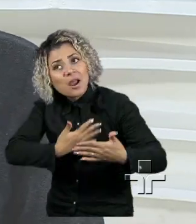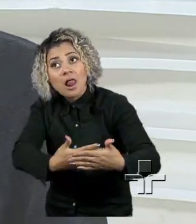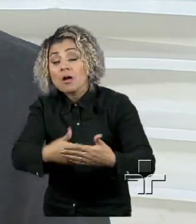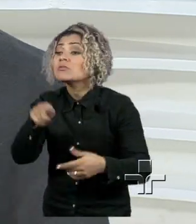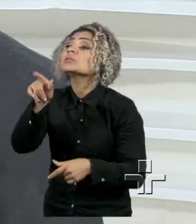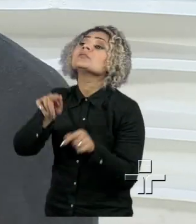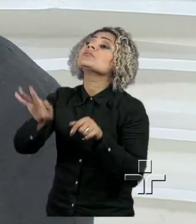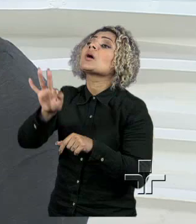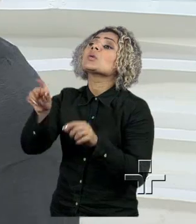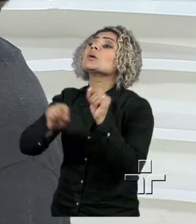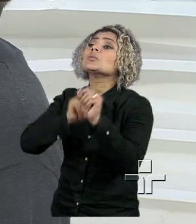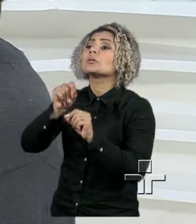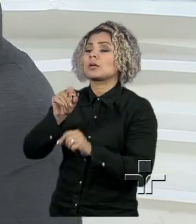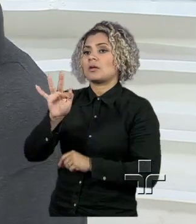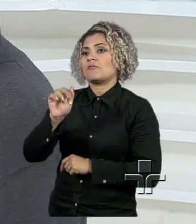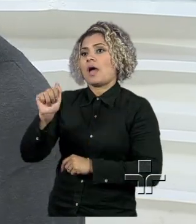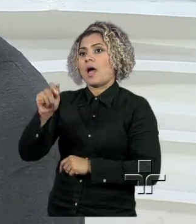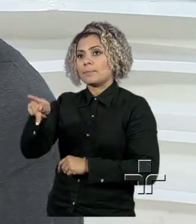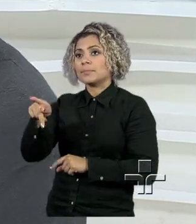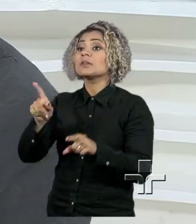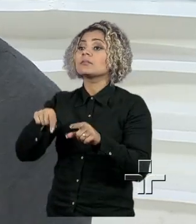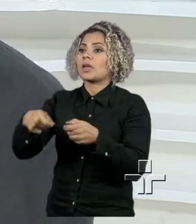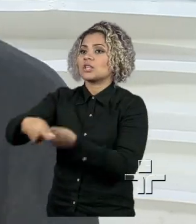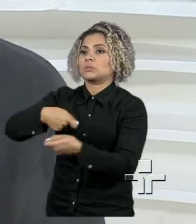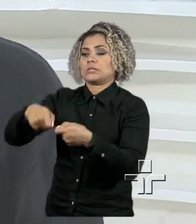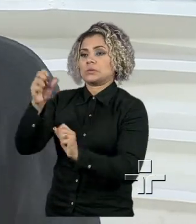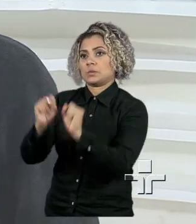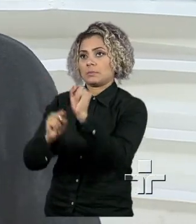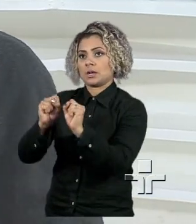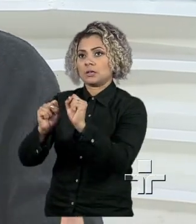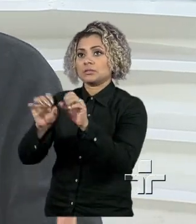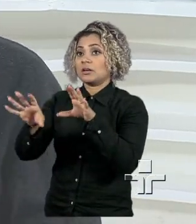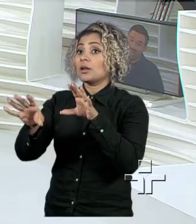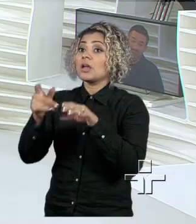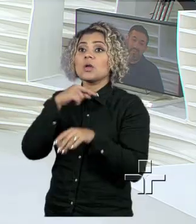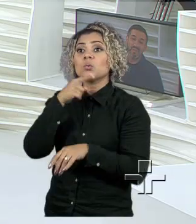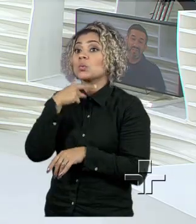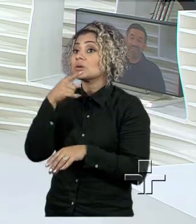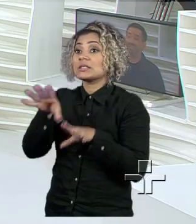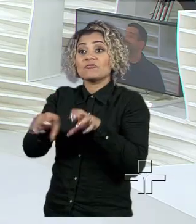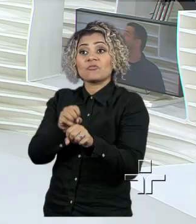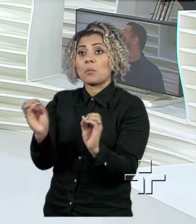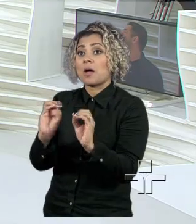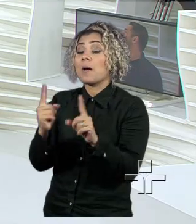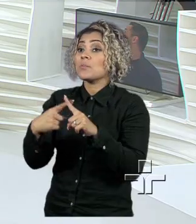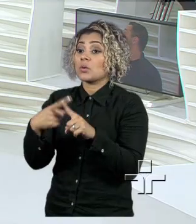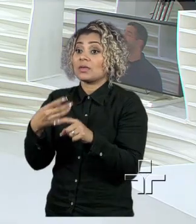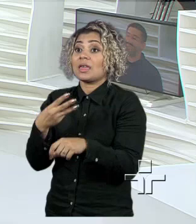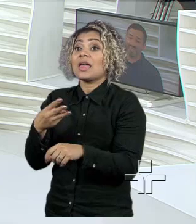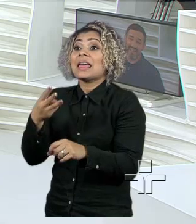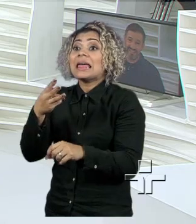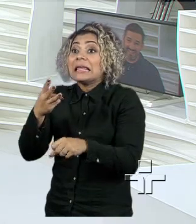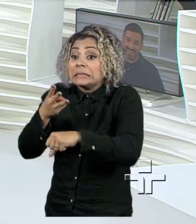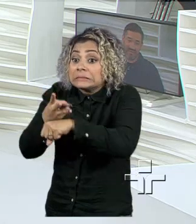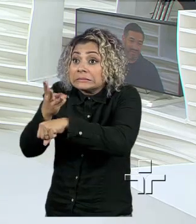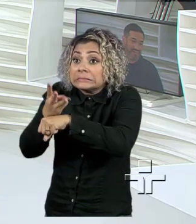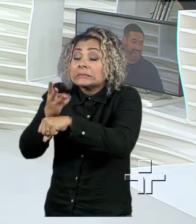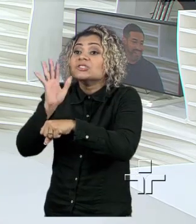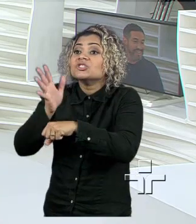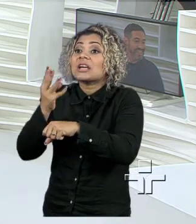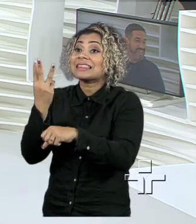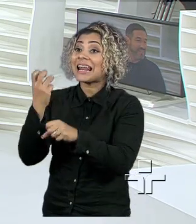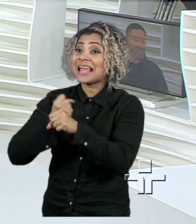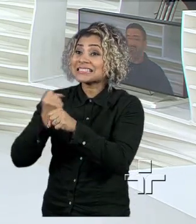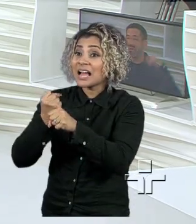faculdade de quê, Alexandre? FAAP, Administração de Empresas. Ah, tá. Não consegui concluir porque ao 3º ano, Ricardo, eu cheguei da